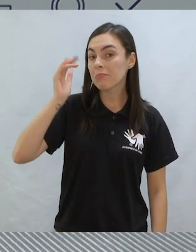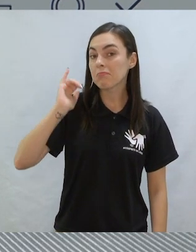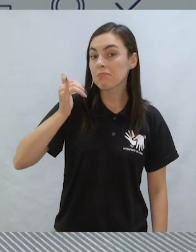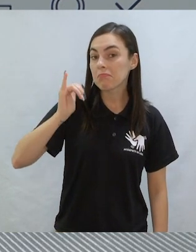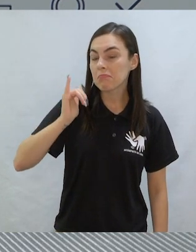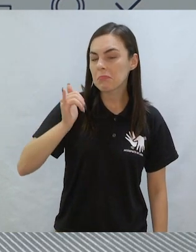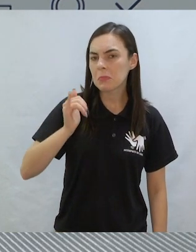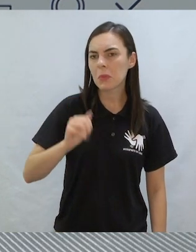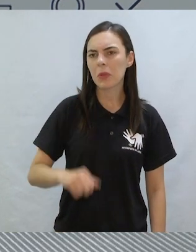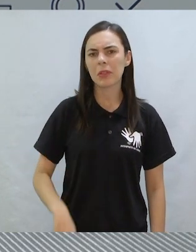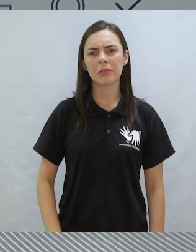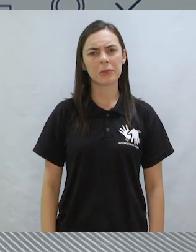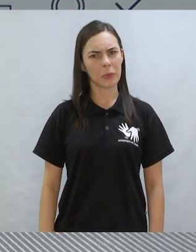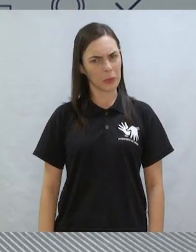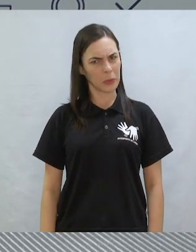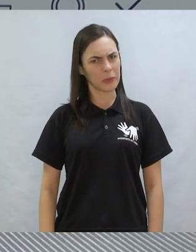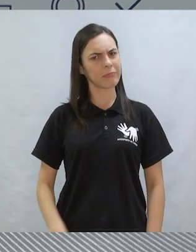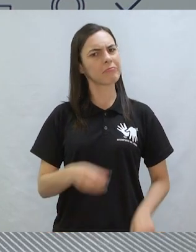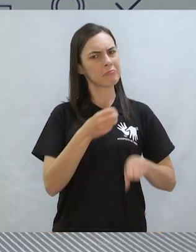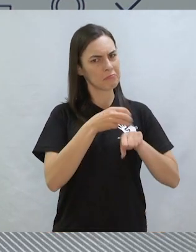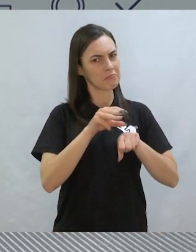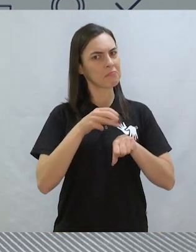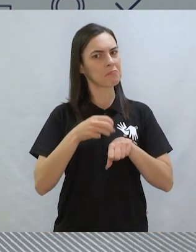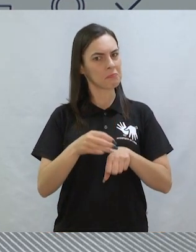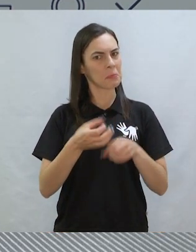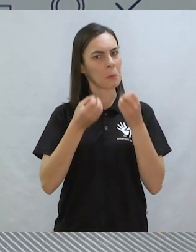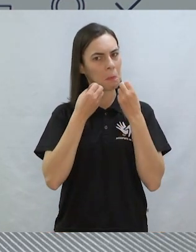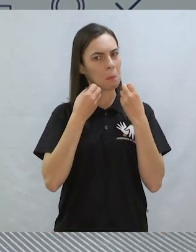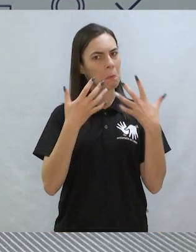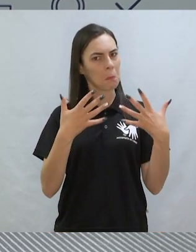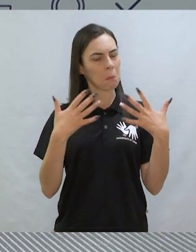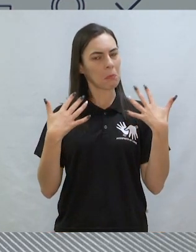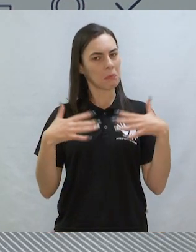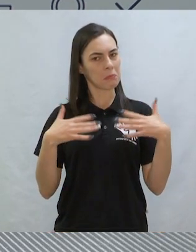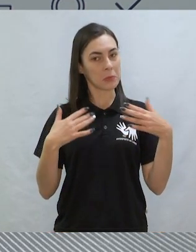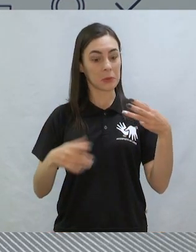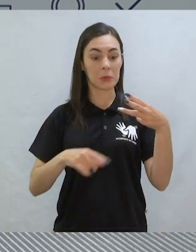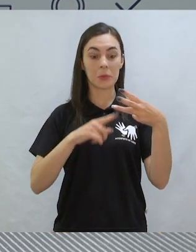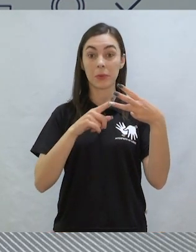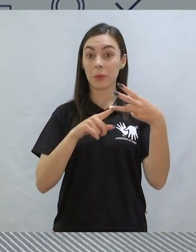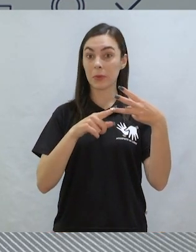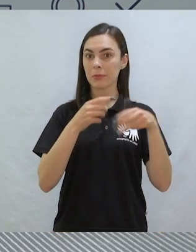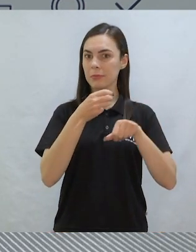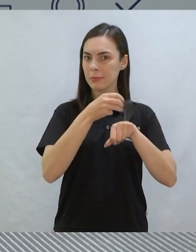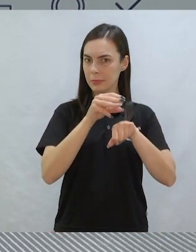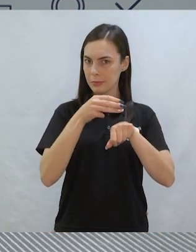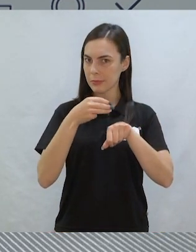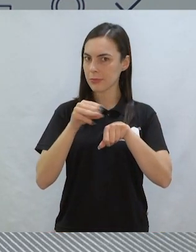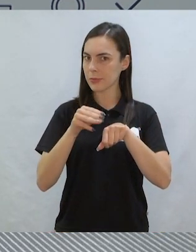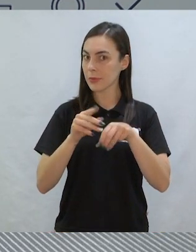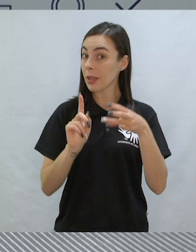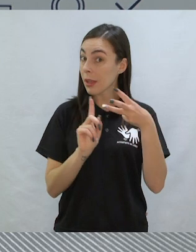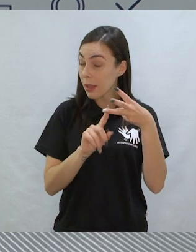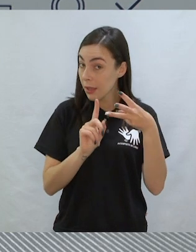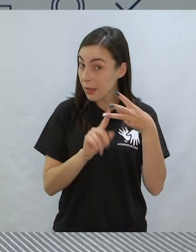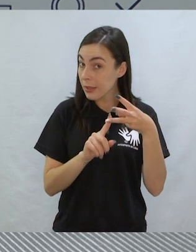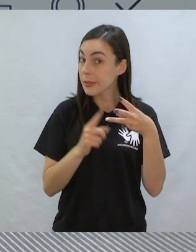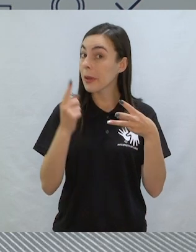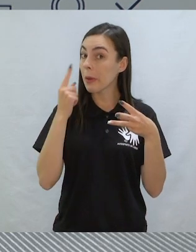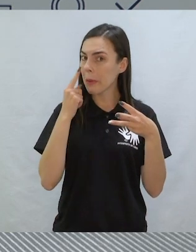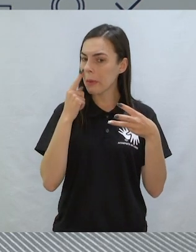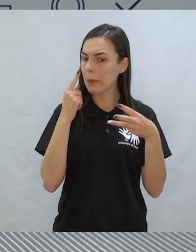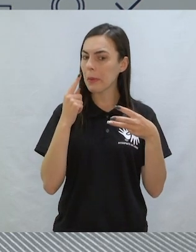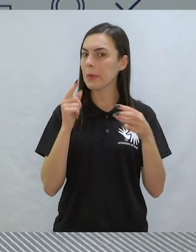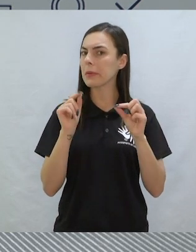histórias. Ai, ai, ai. Olha, a segunda dica é boa. Tem mais uma dica. Mais uma dica. E essa